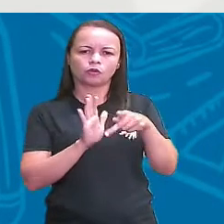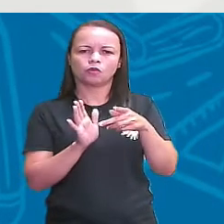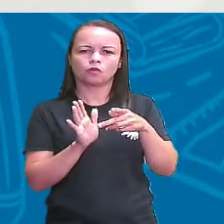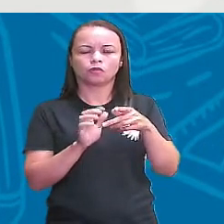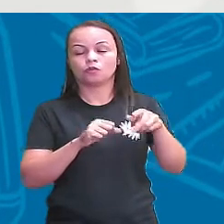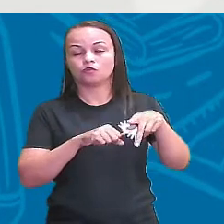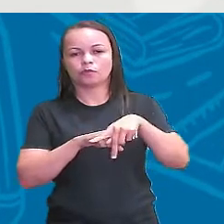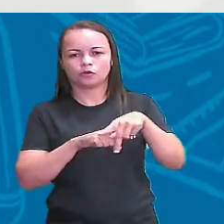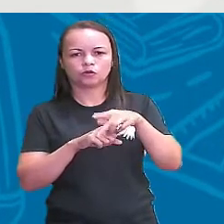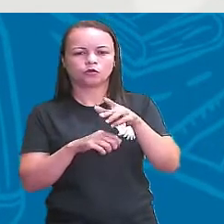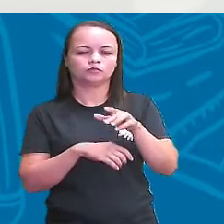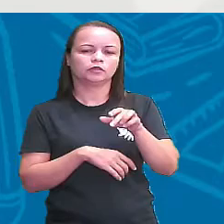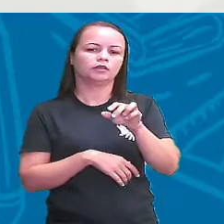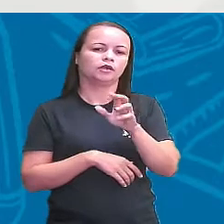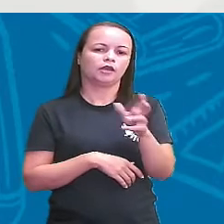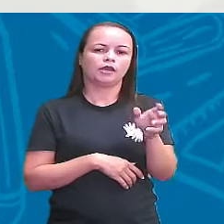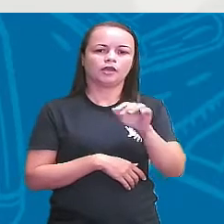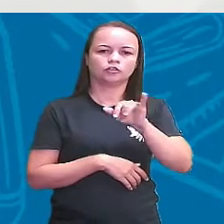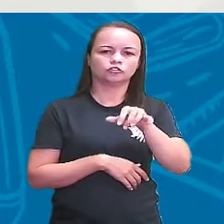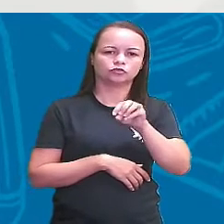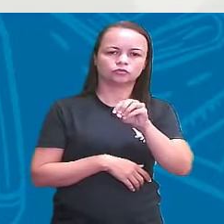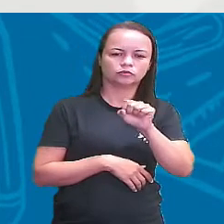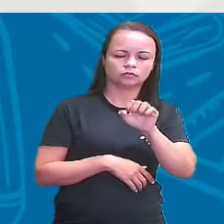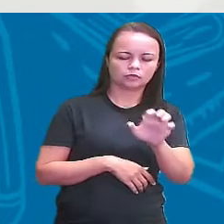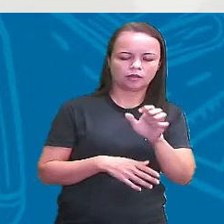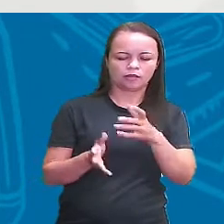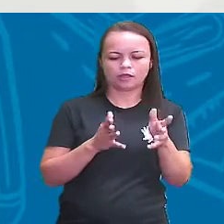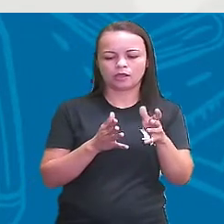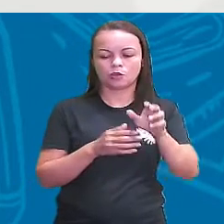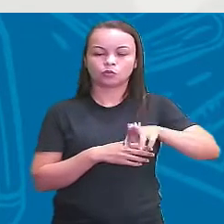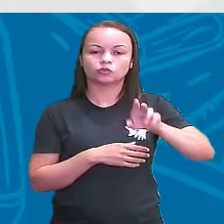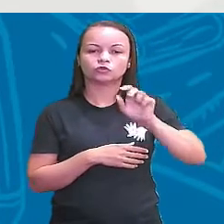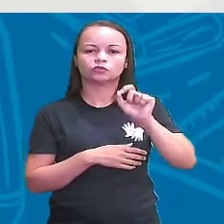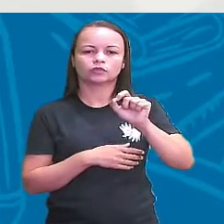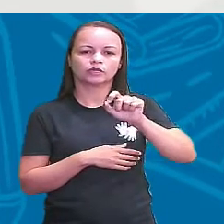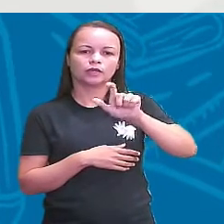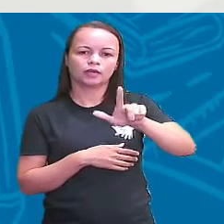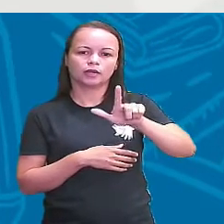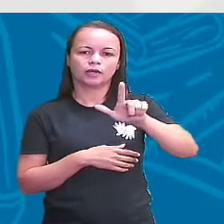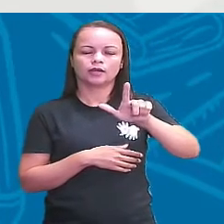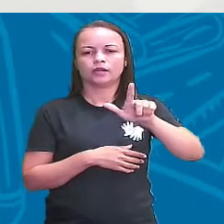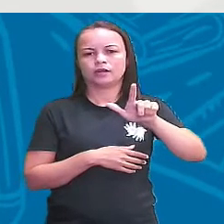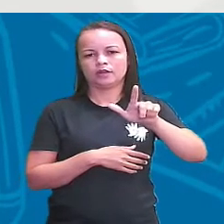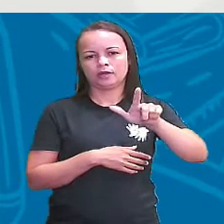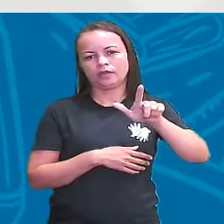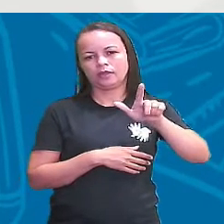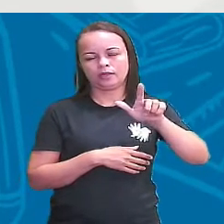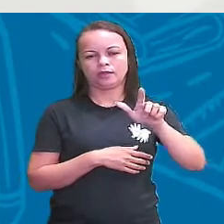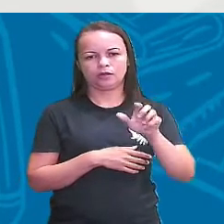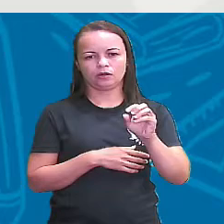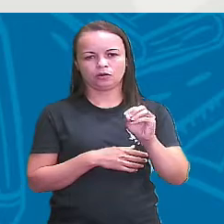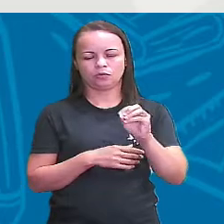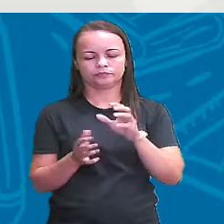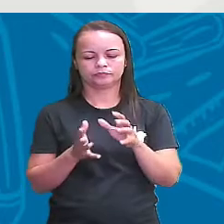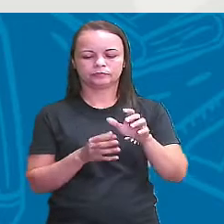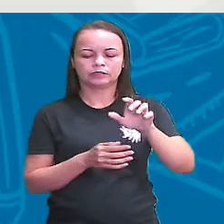pronome átono, eu uso o lo. E aí, para não ficar le lo doi, eu